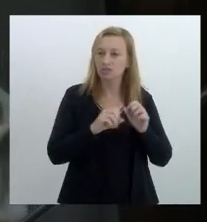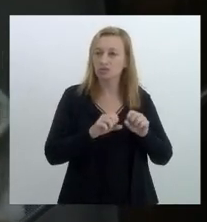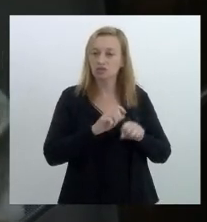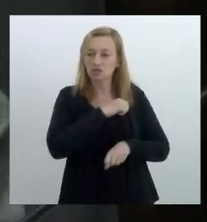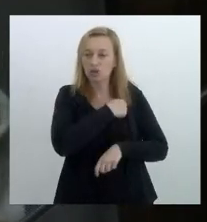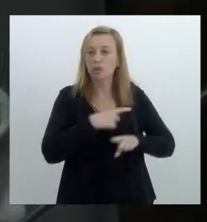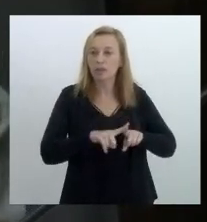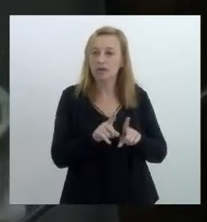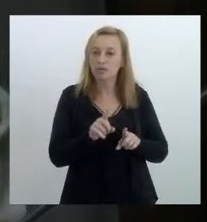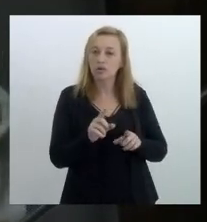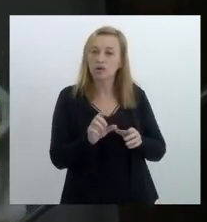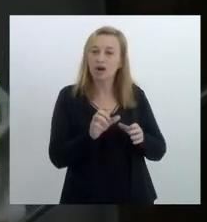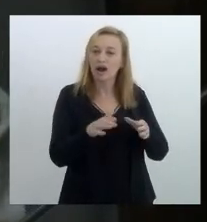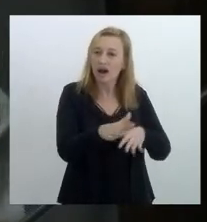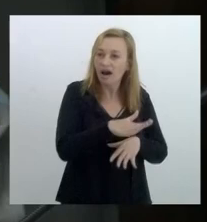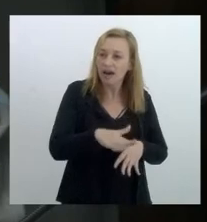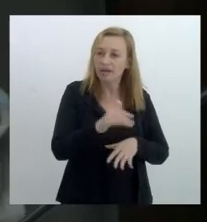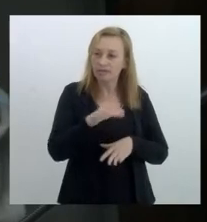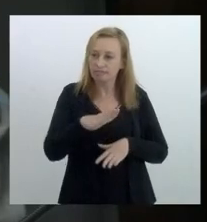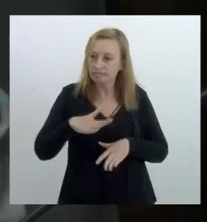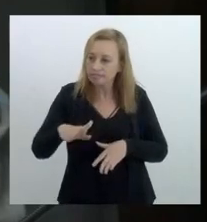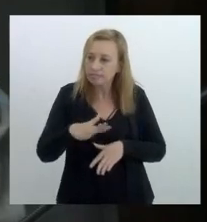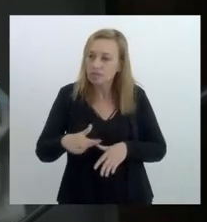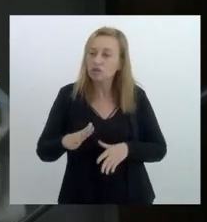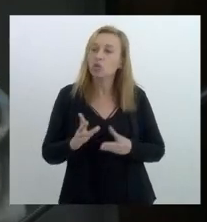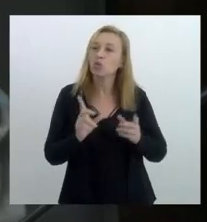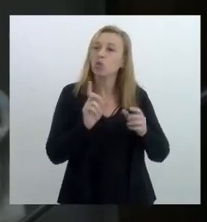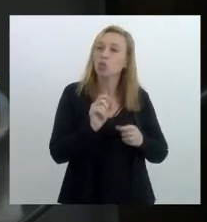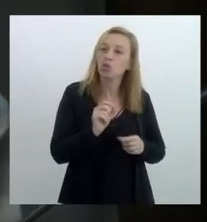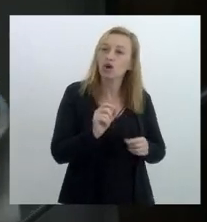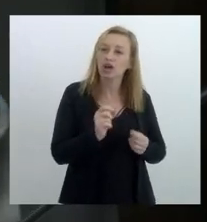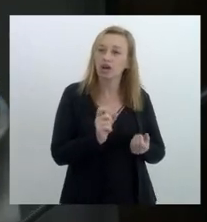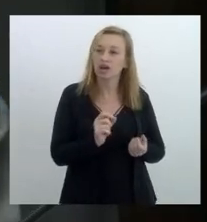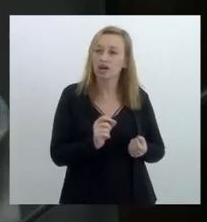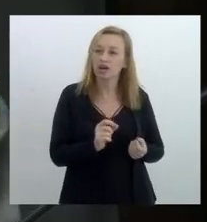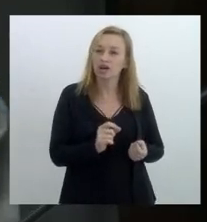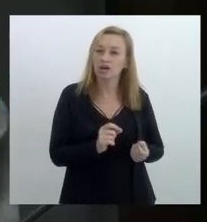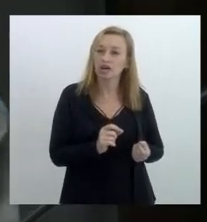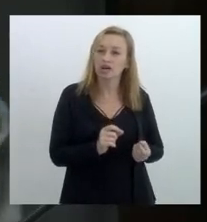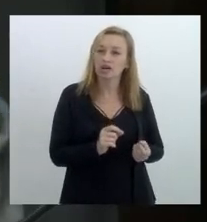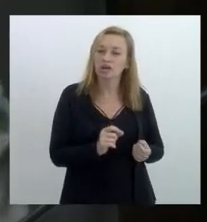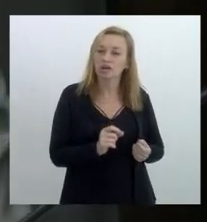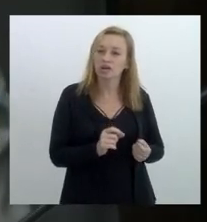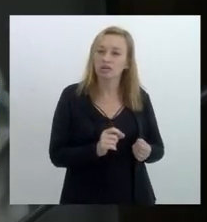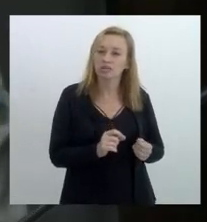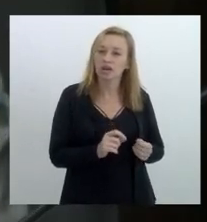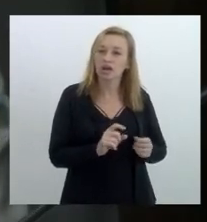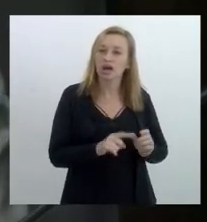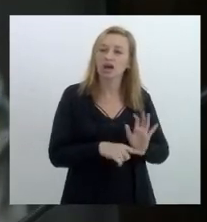por setor, o que, que está sendo considerado para regime fiscal.